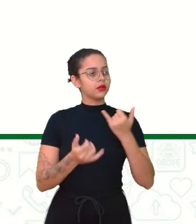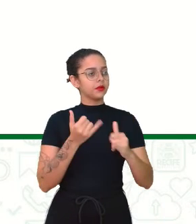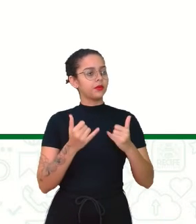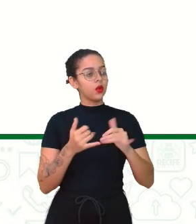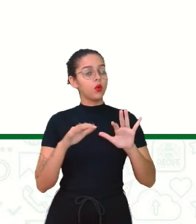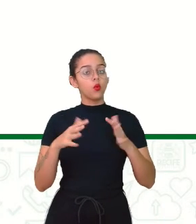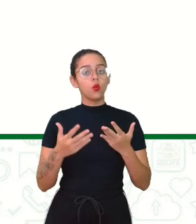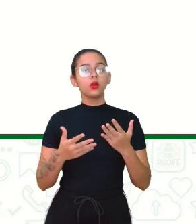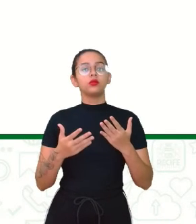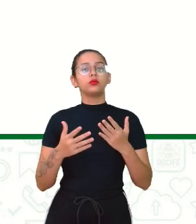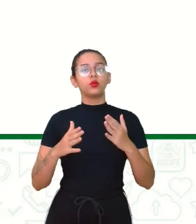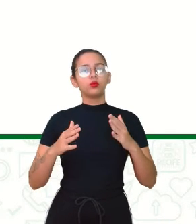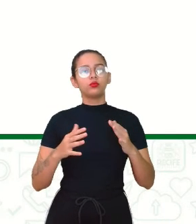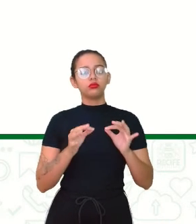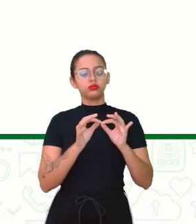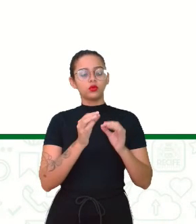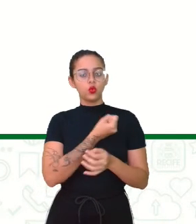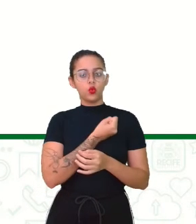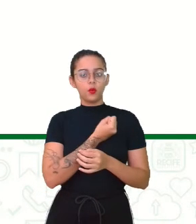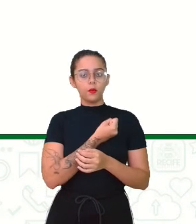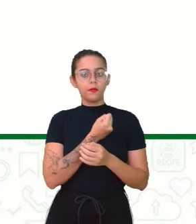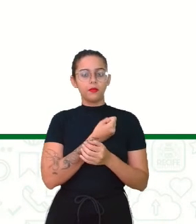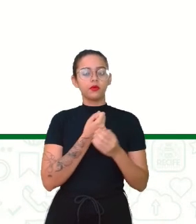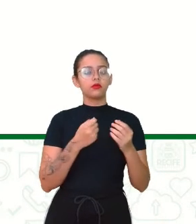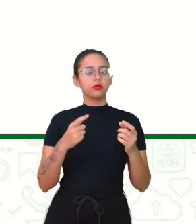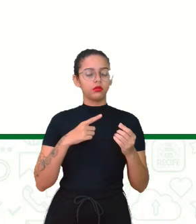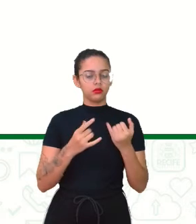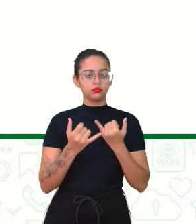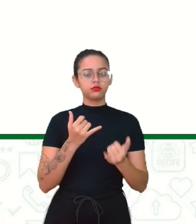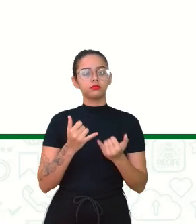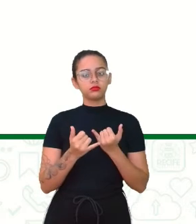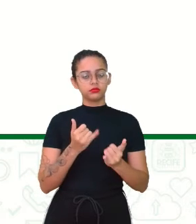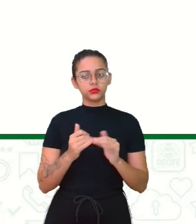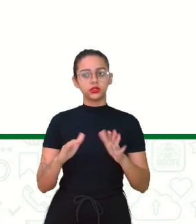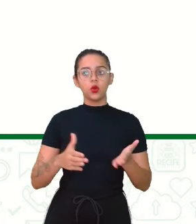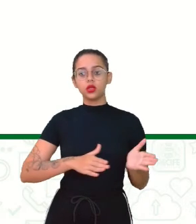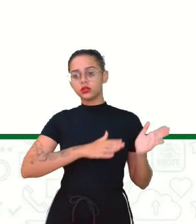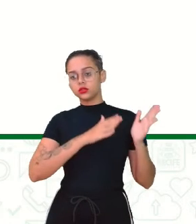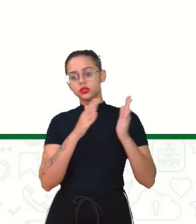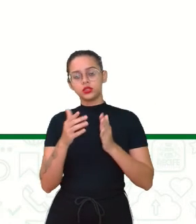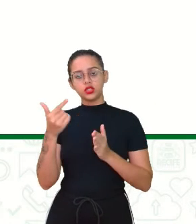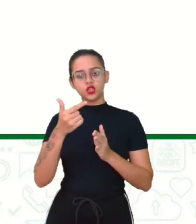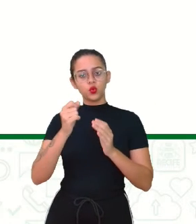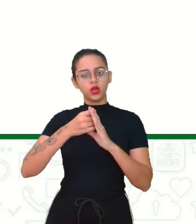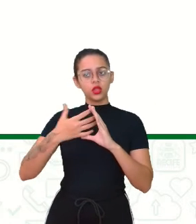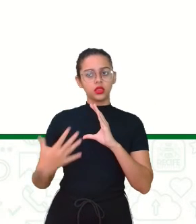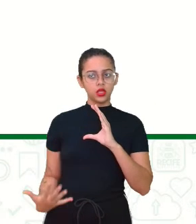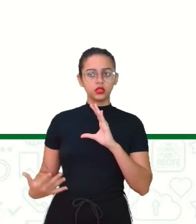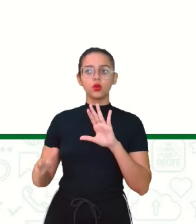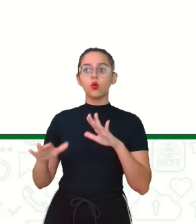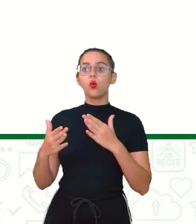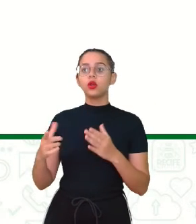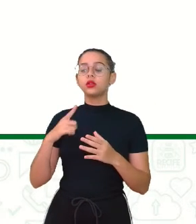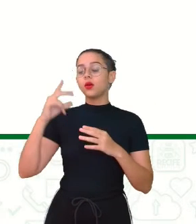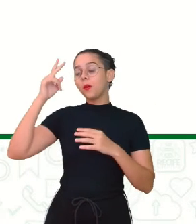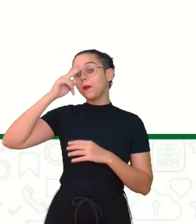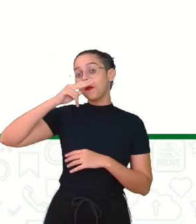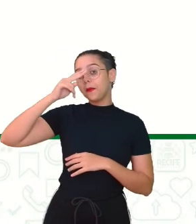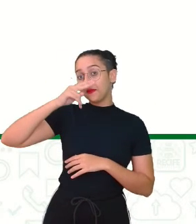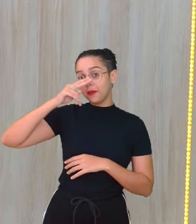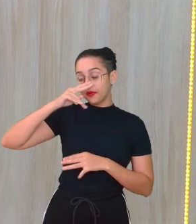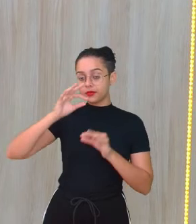quando as suas dimensões são proporcionais. E a segunda característica é quando elas têm o